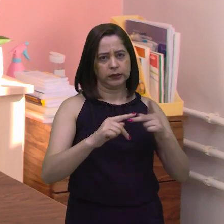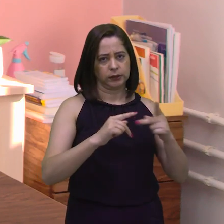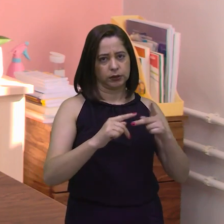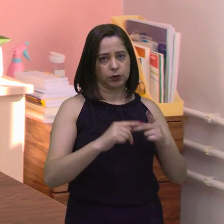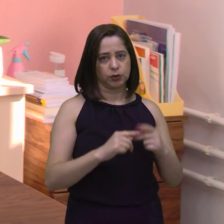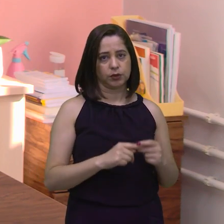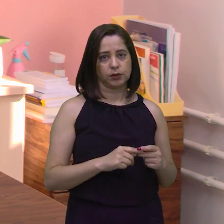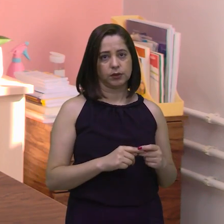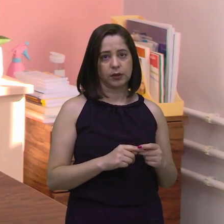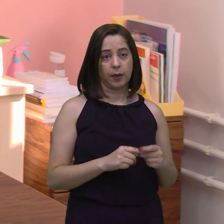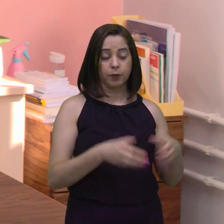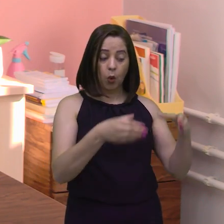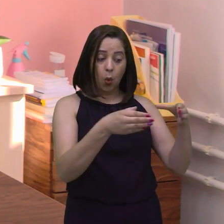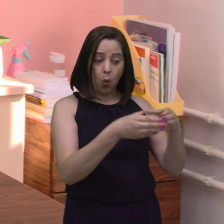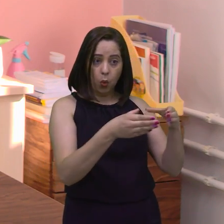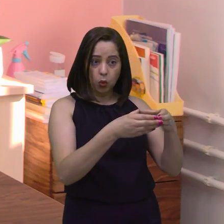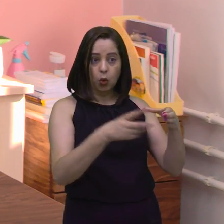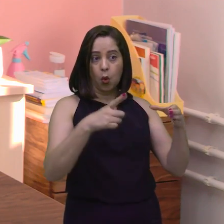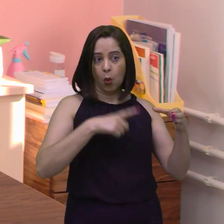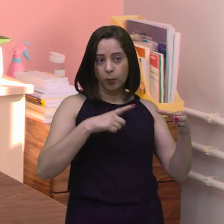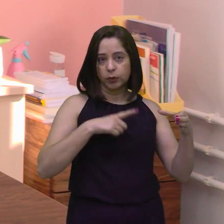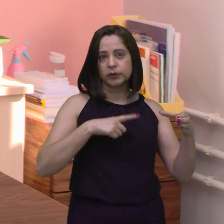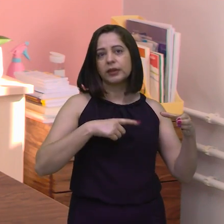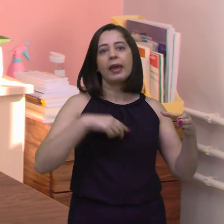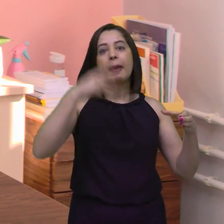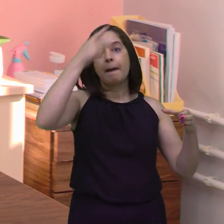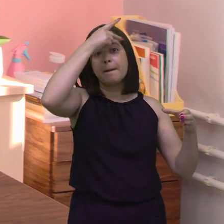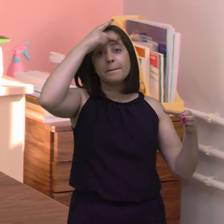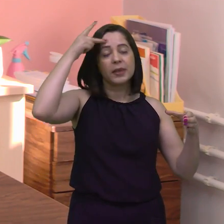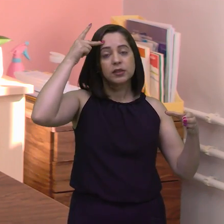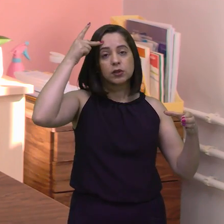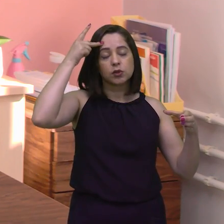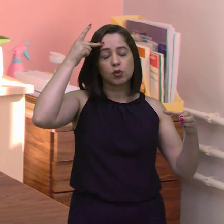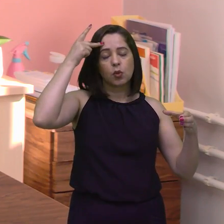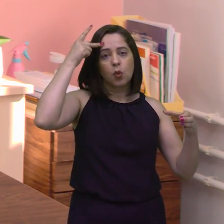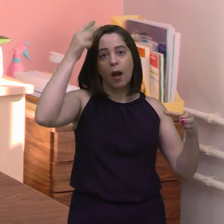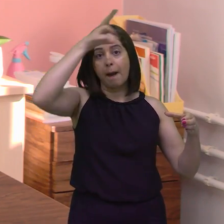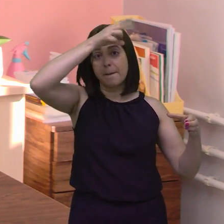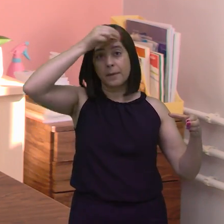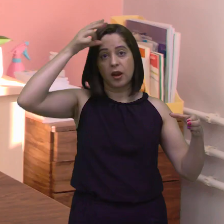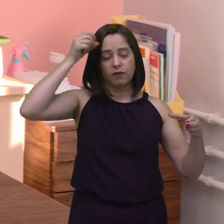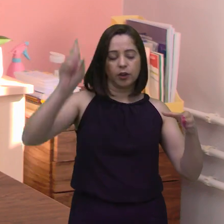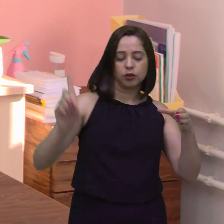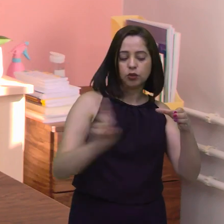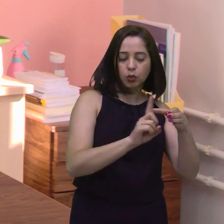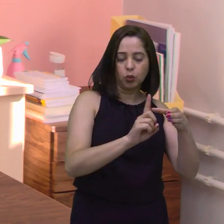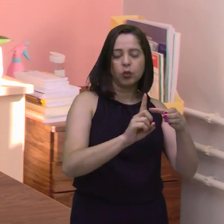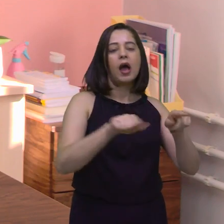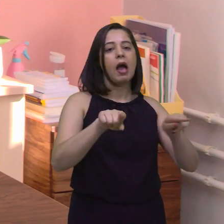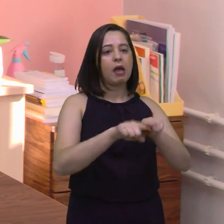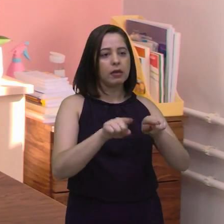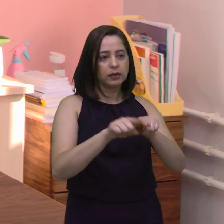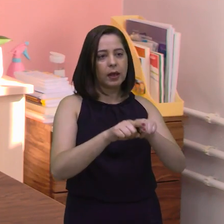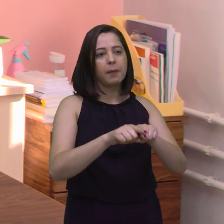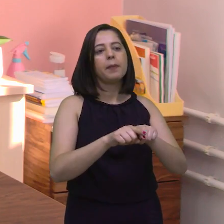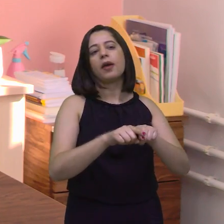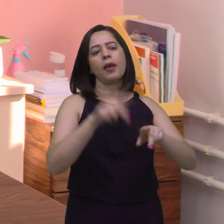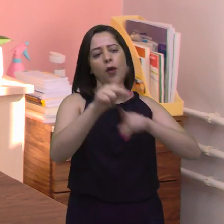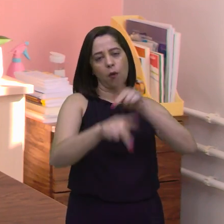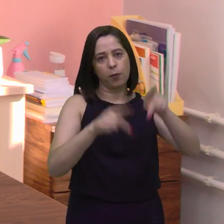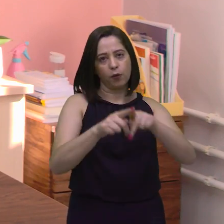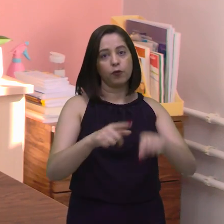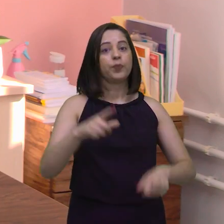e são membros do Poder Público e da sociedade civil. Nós também temos a Central de Libras, que é